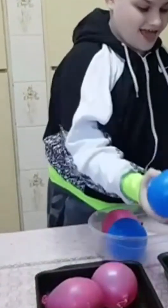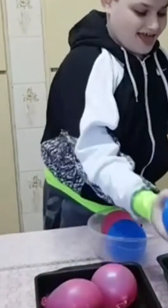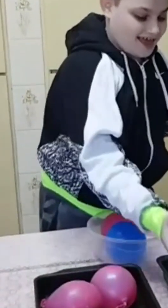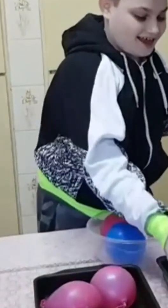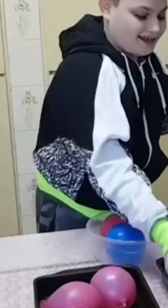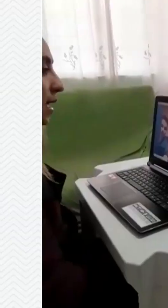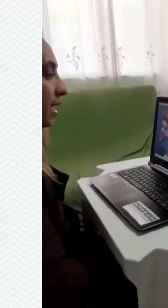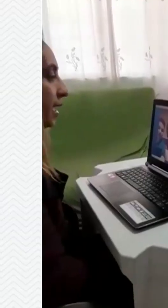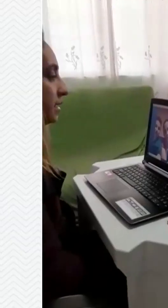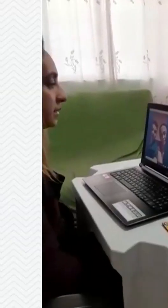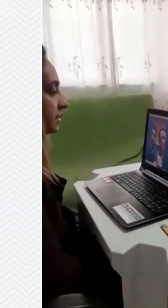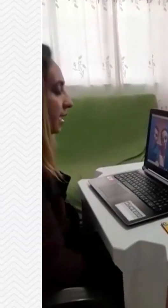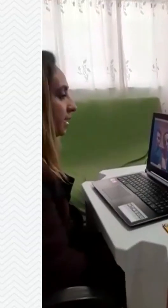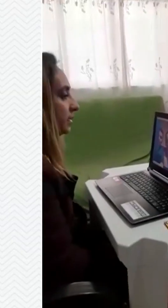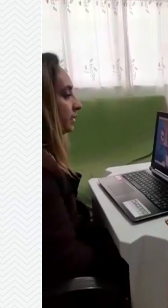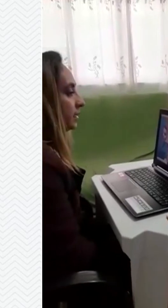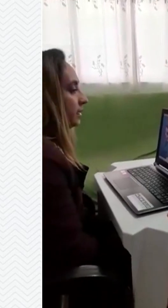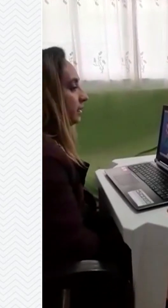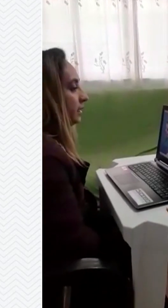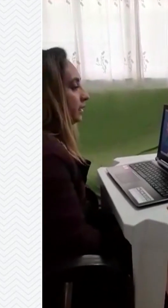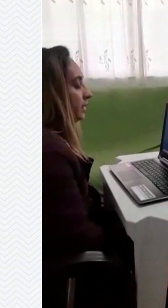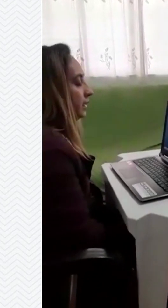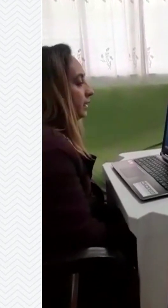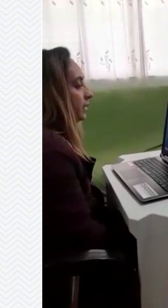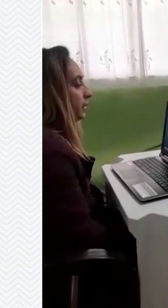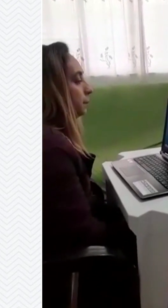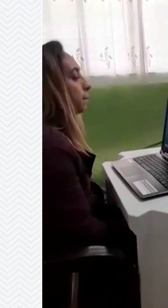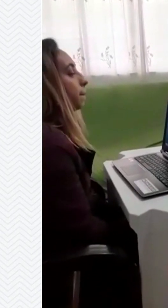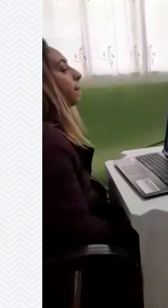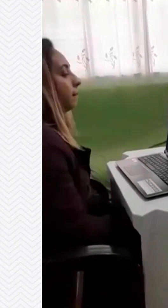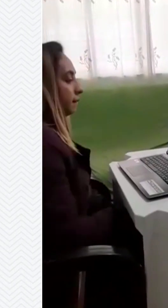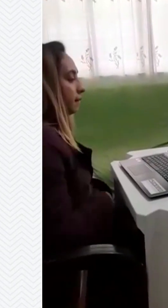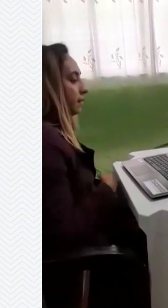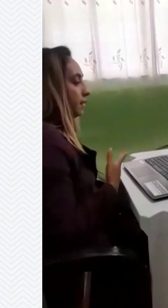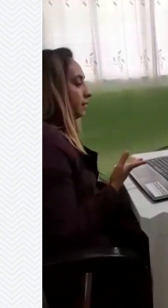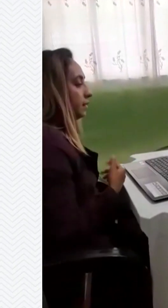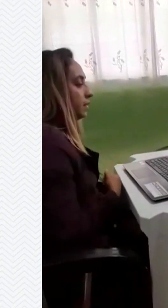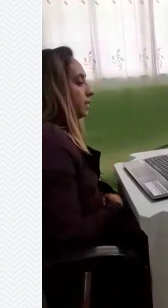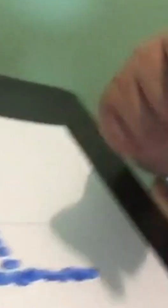de fazer. Ele adora quando a professora liga.